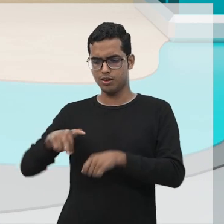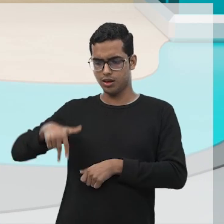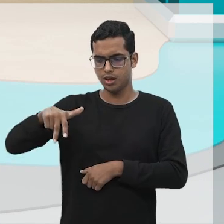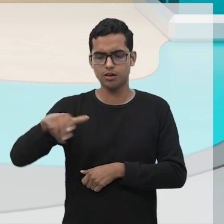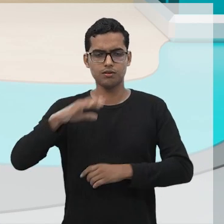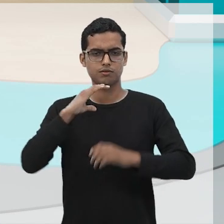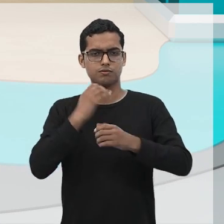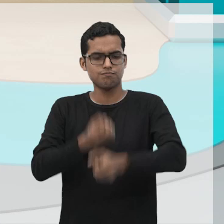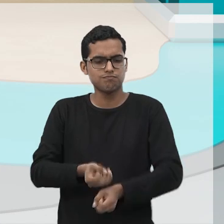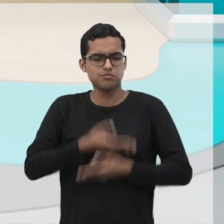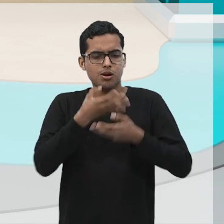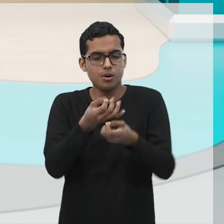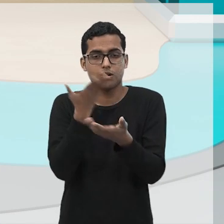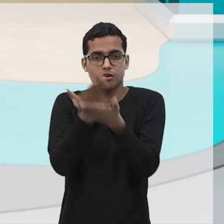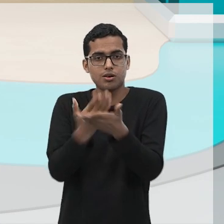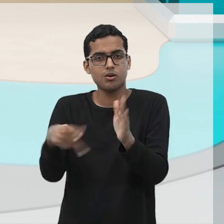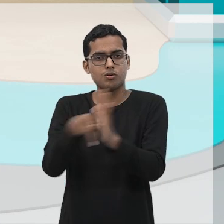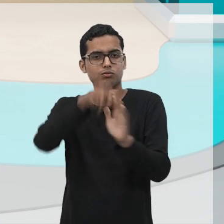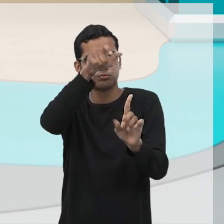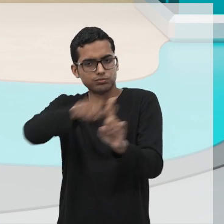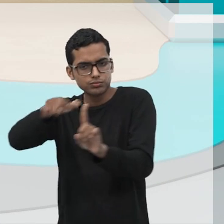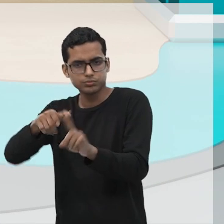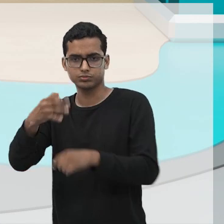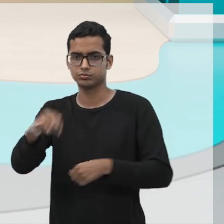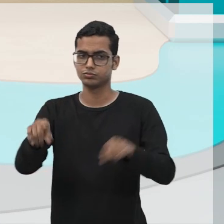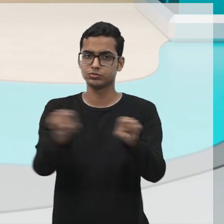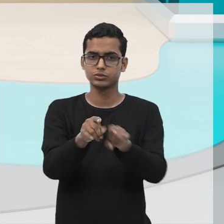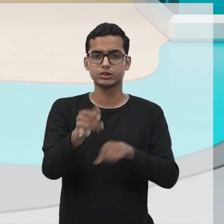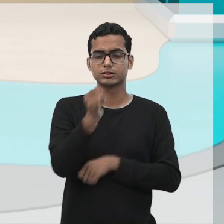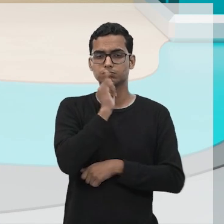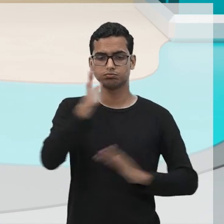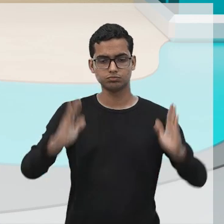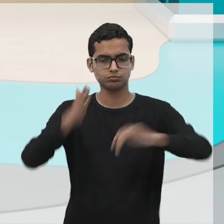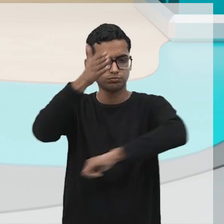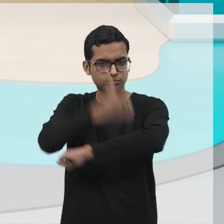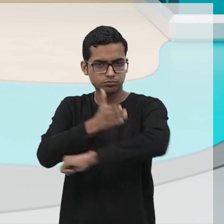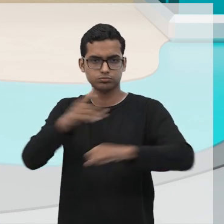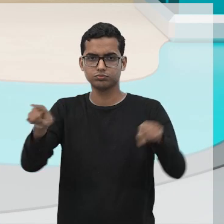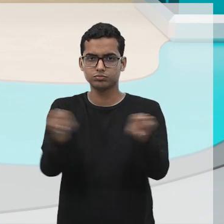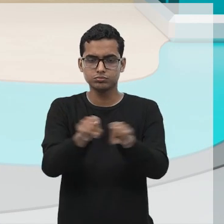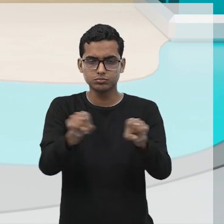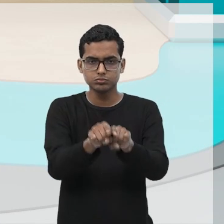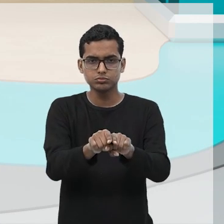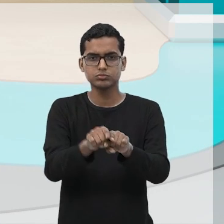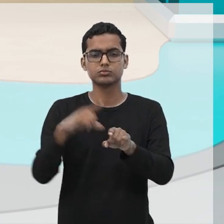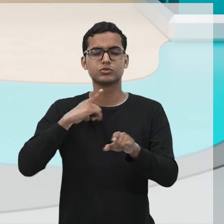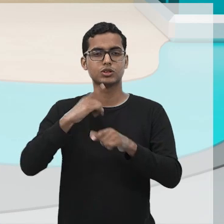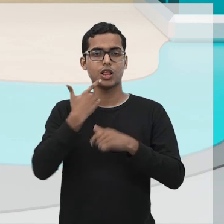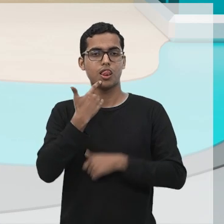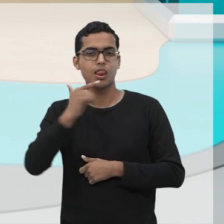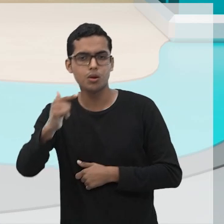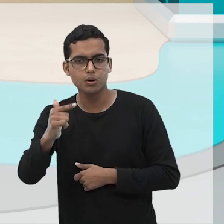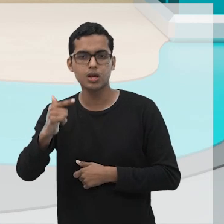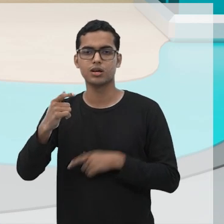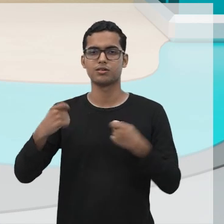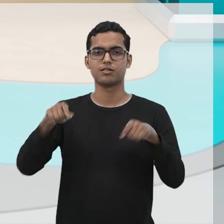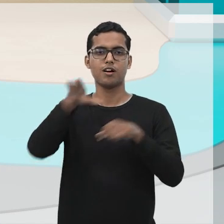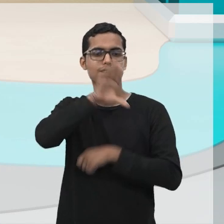estudo desse personagem. Se, por exemplo, for um personagem da Idade Média, quer dizer, o linguajar, ele vai ter que